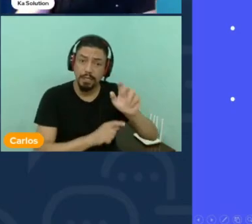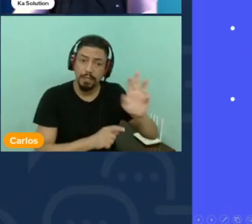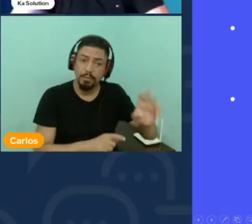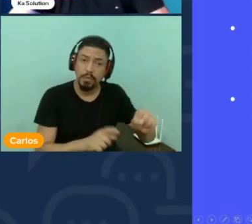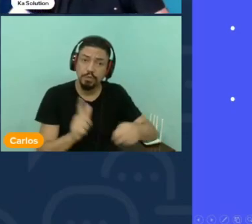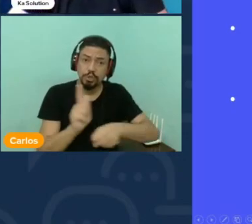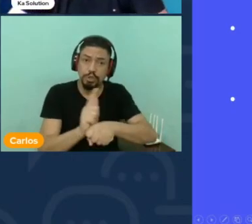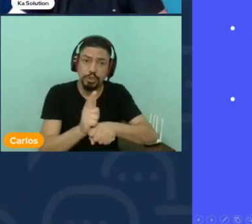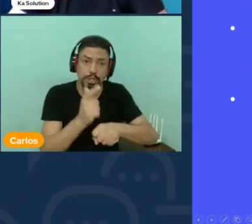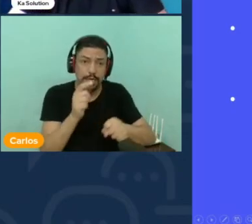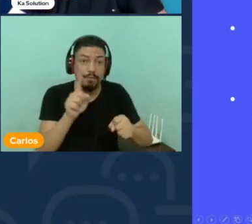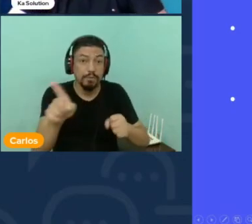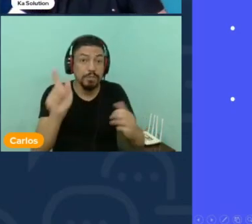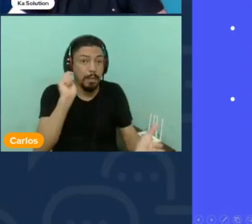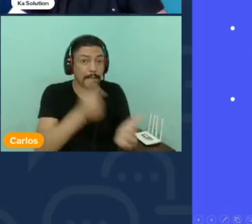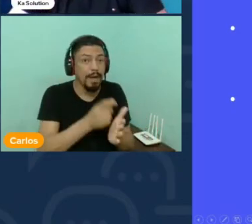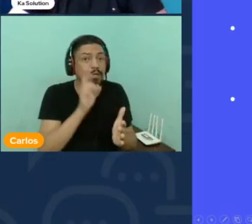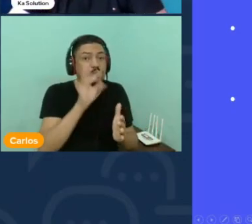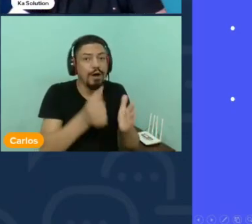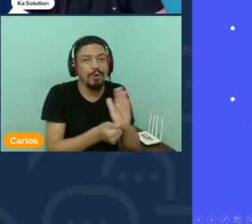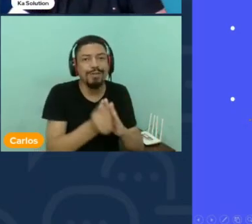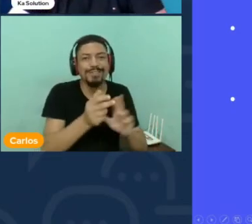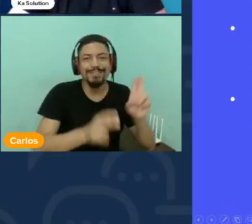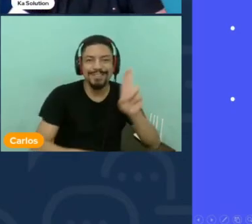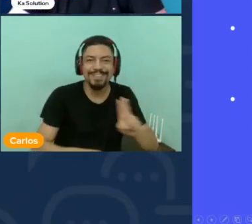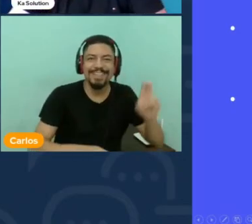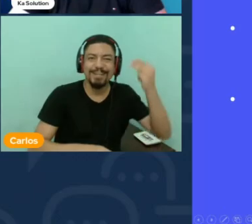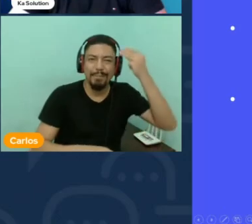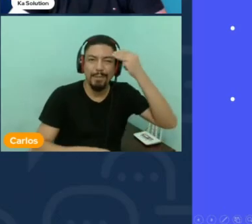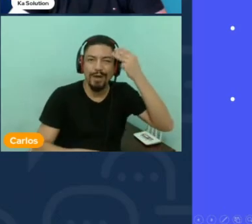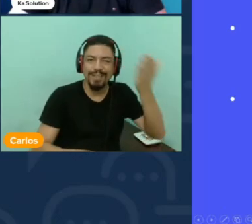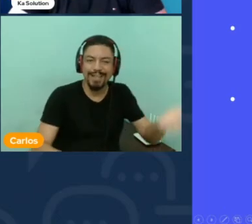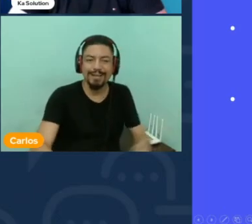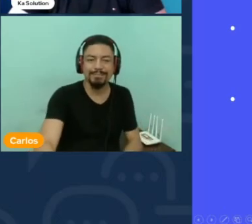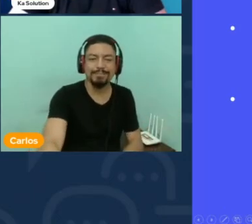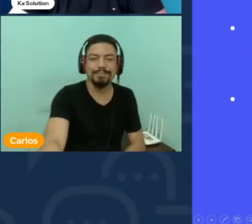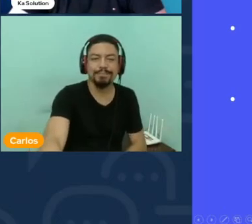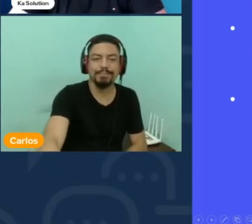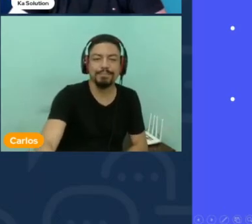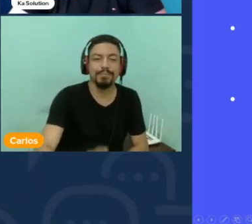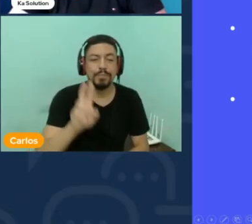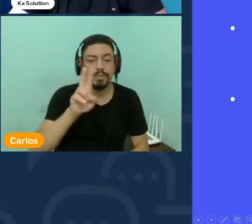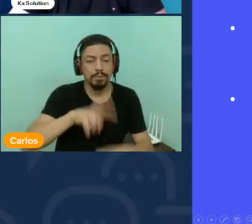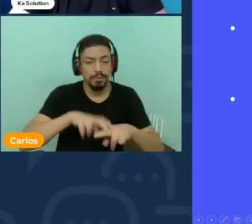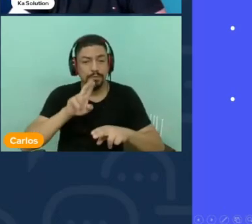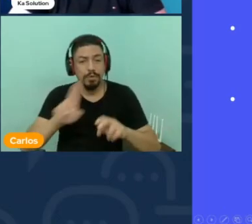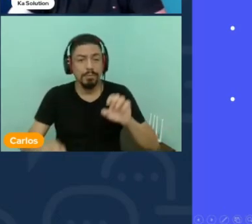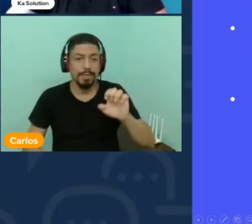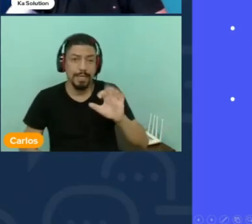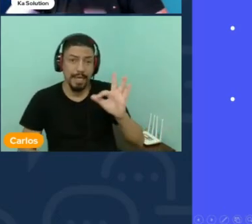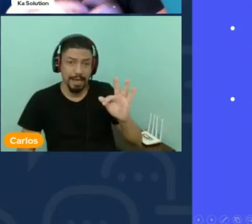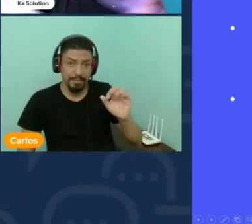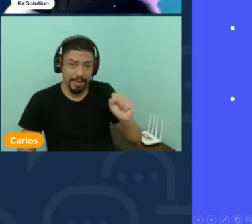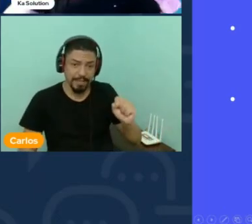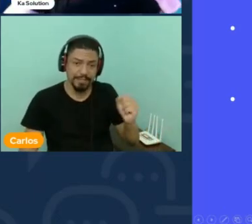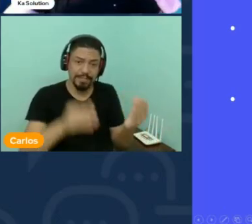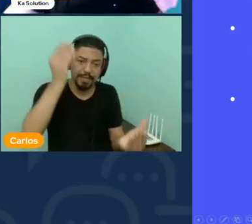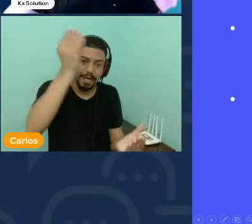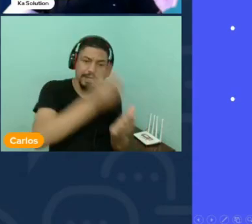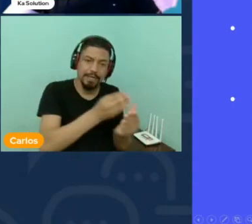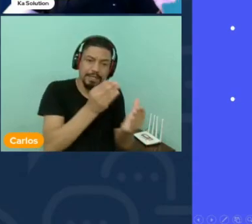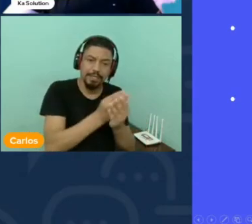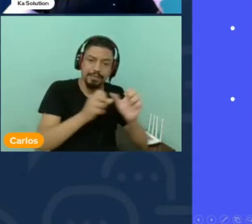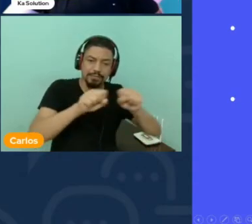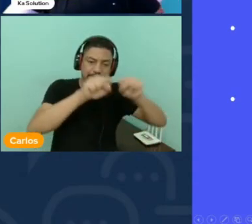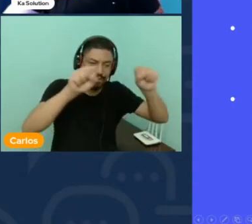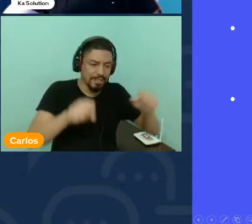é elástico, Por isso que a gente fala que é o Elastic File System. Ele cresce de acordo